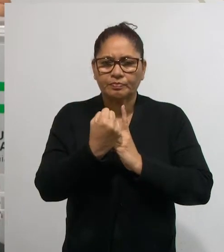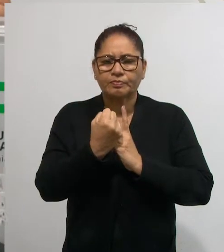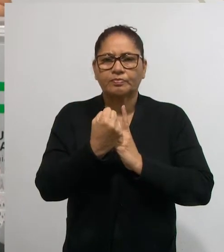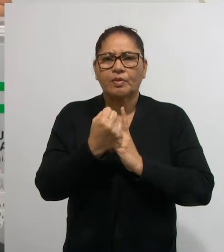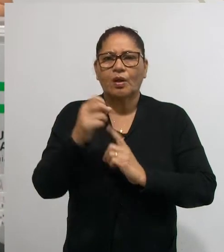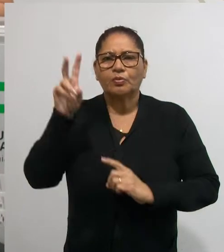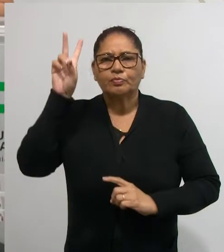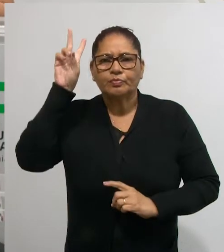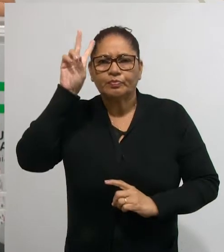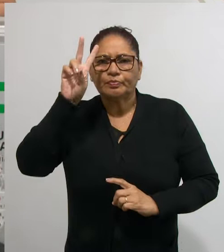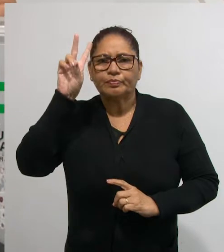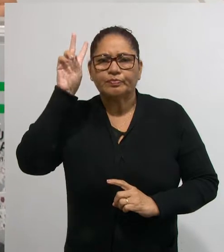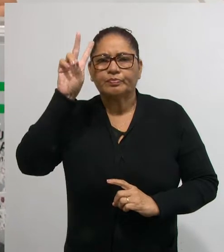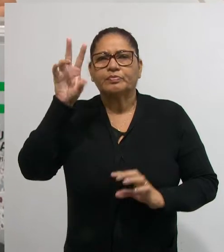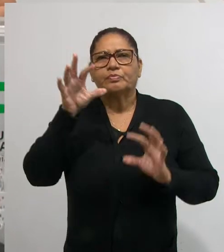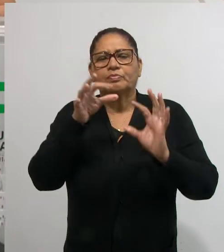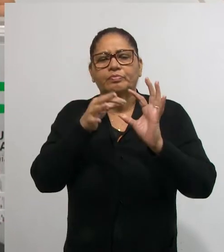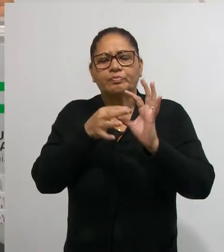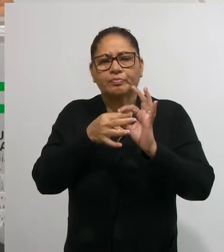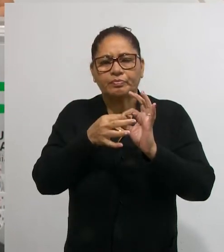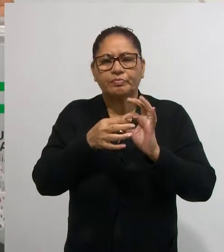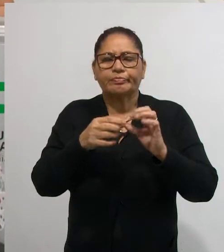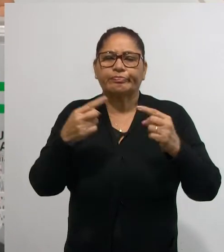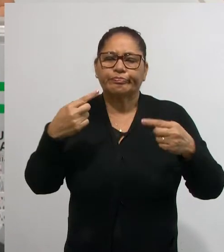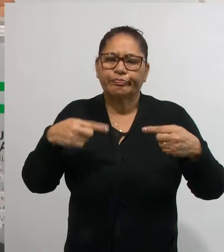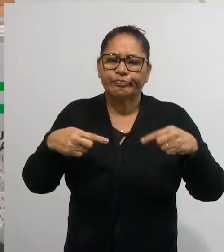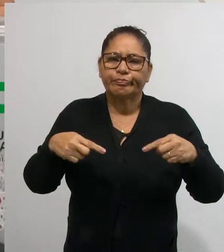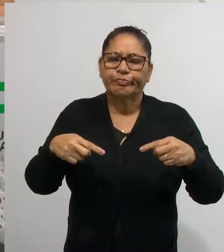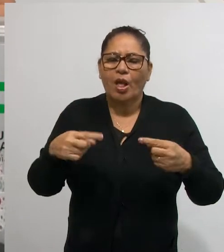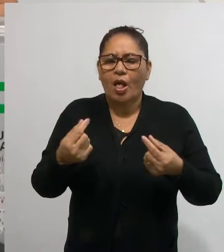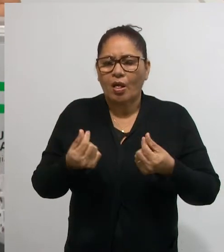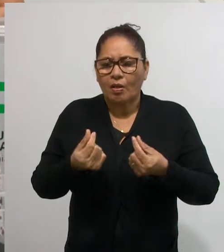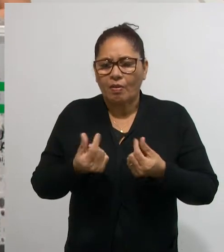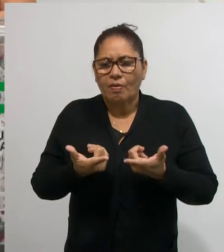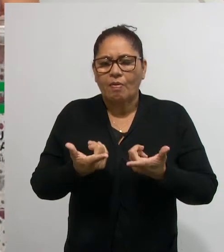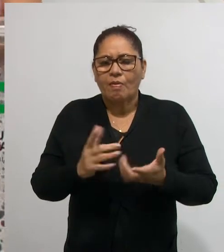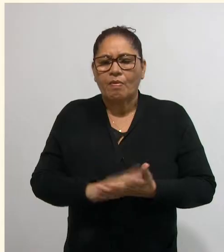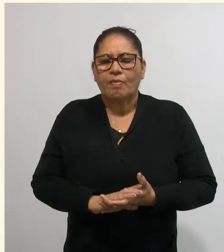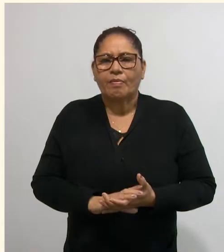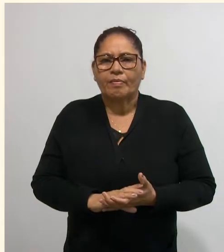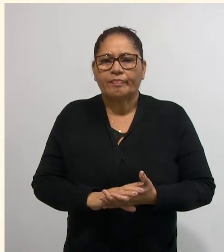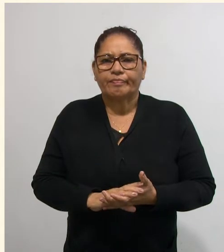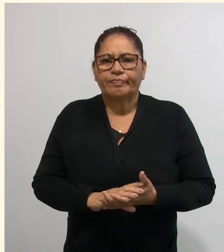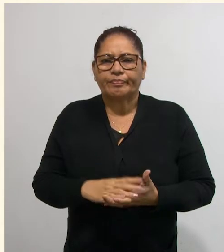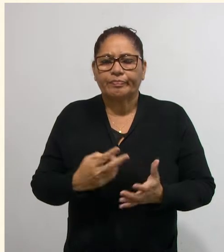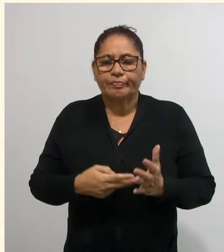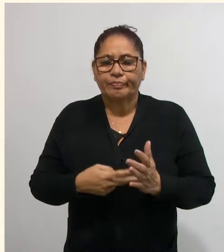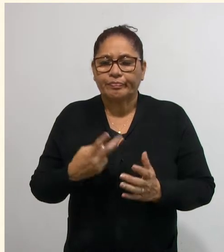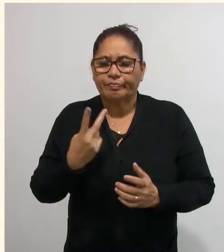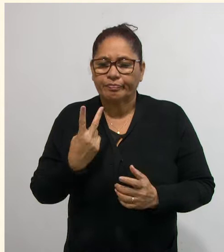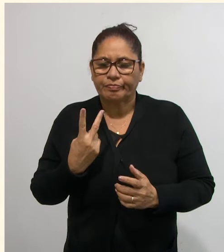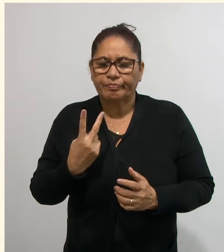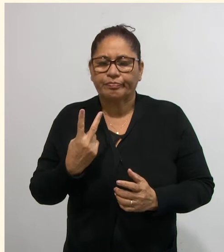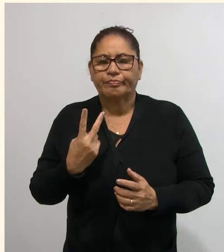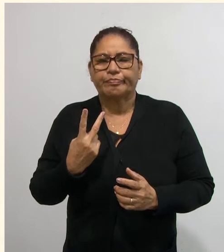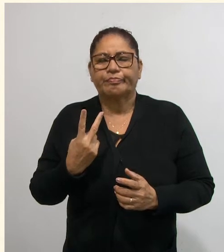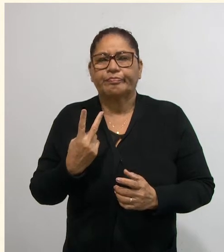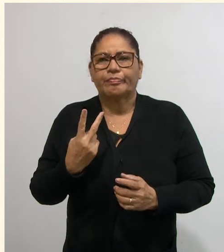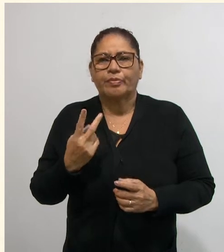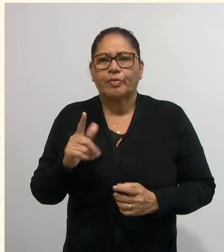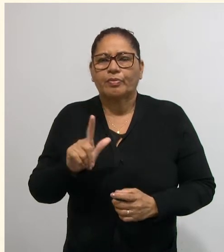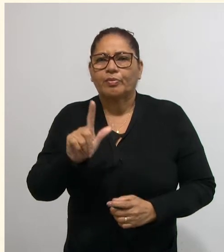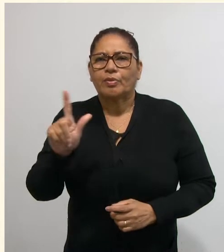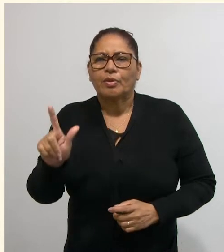contexto histórico, num contexto político e também econômico. A segunda premissa, a gente coloca assim, que a questão